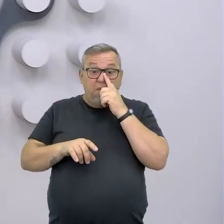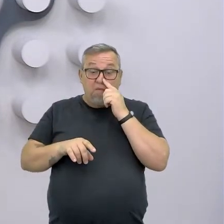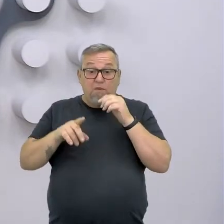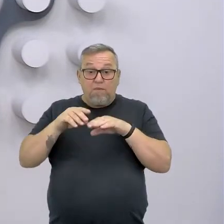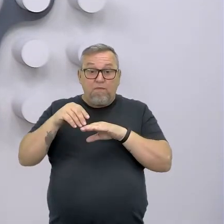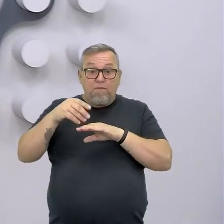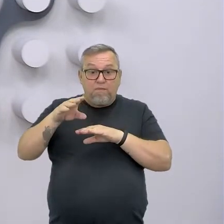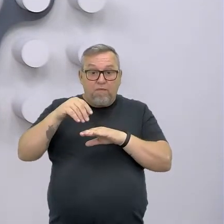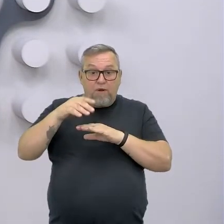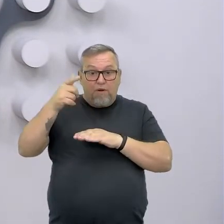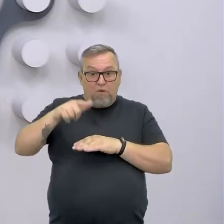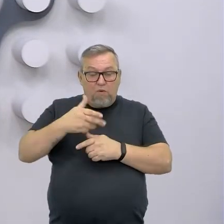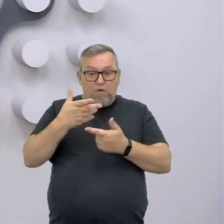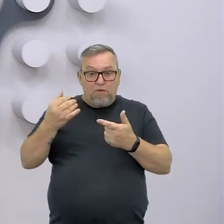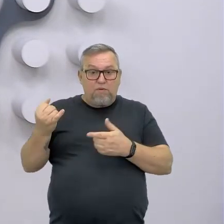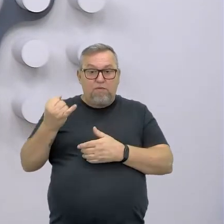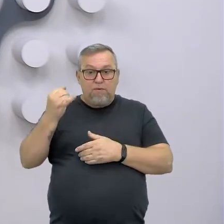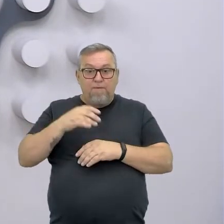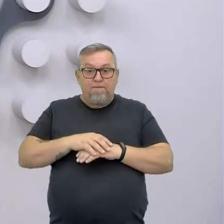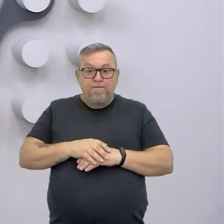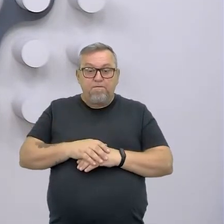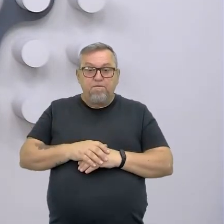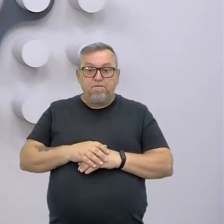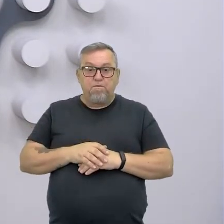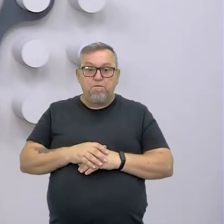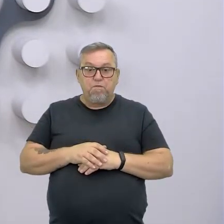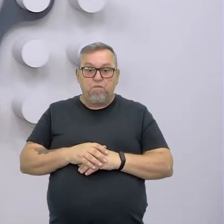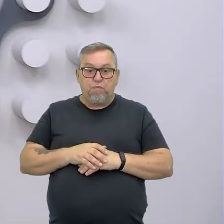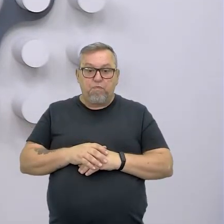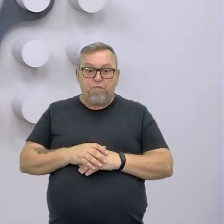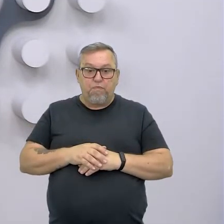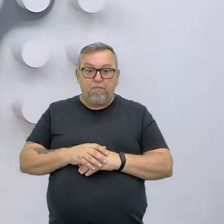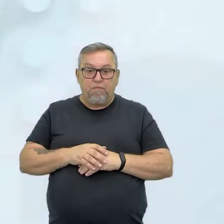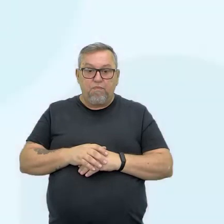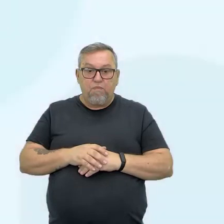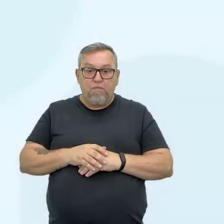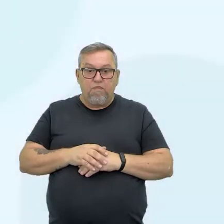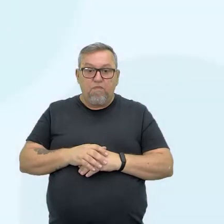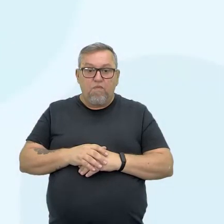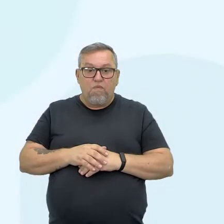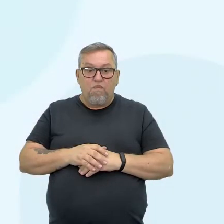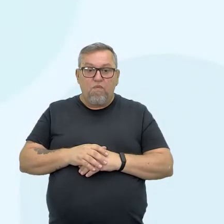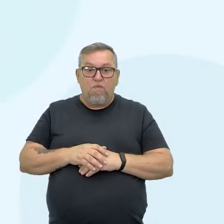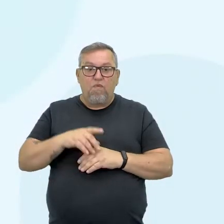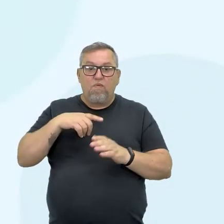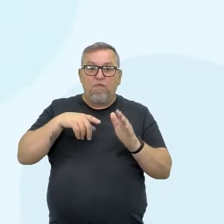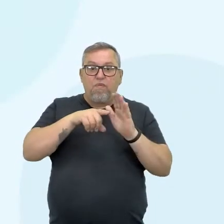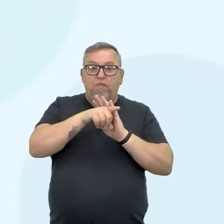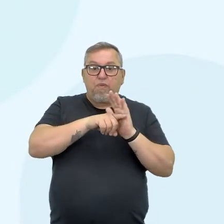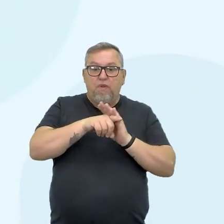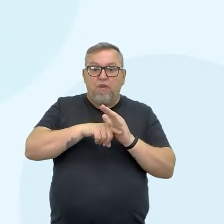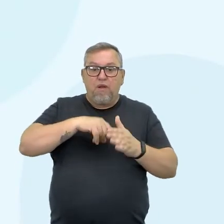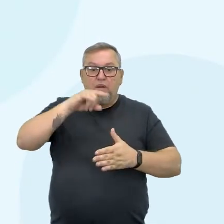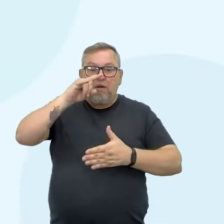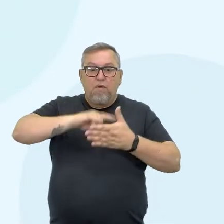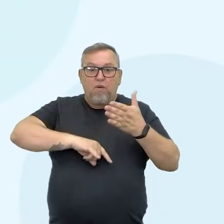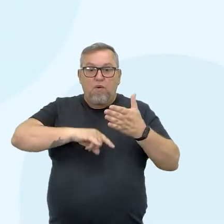né? Então essa é uma outra dica importante. Vou passar mais um slide agora, vamos lá. Pesquisa